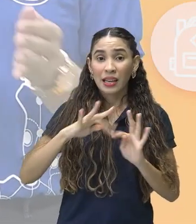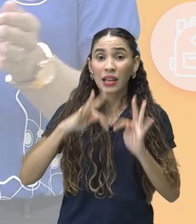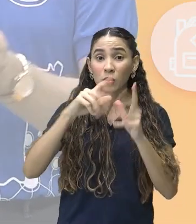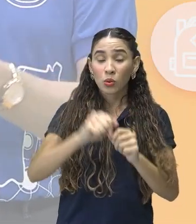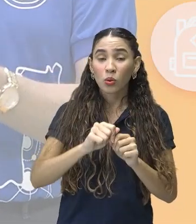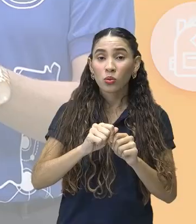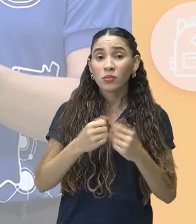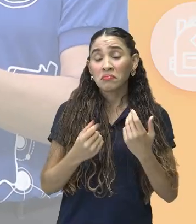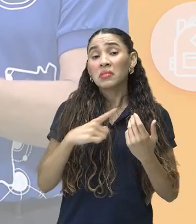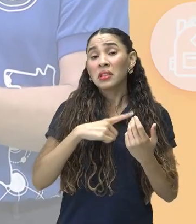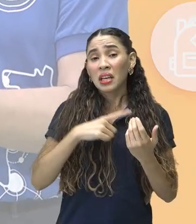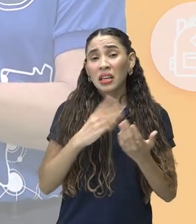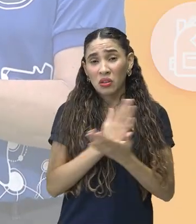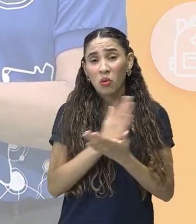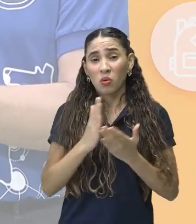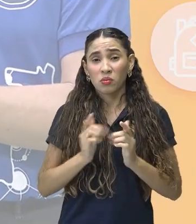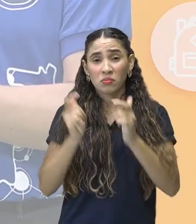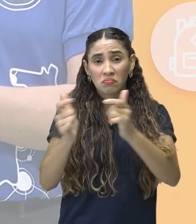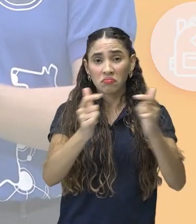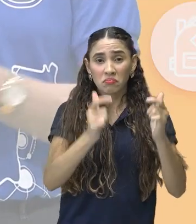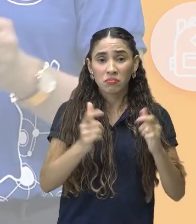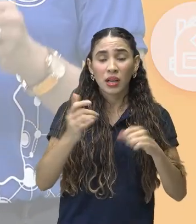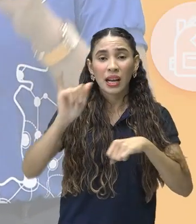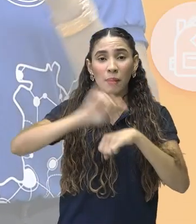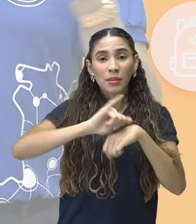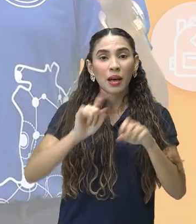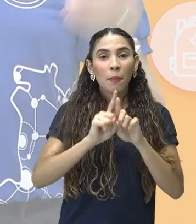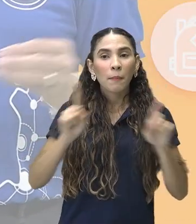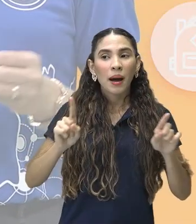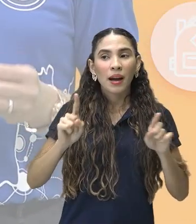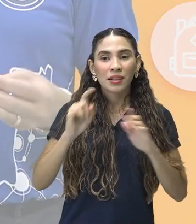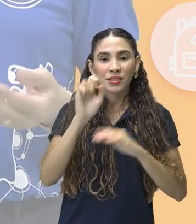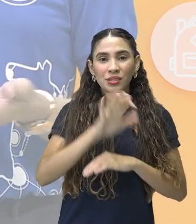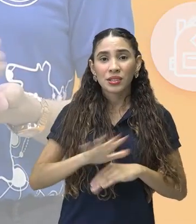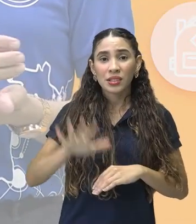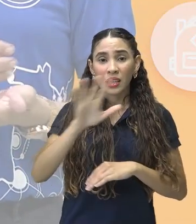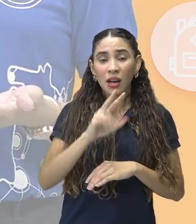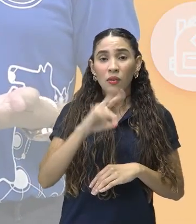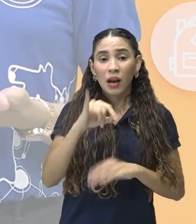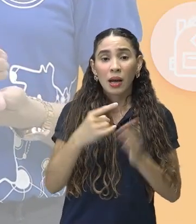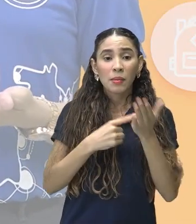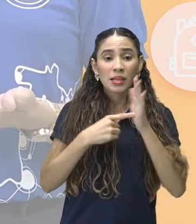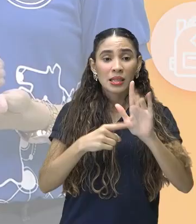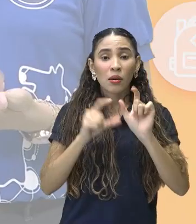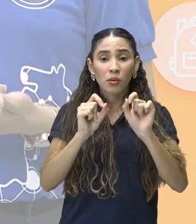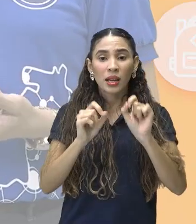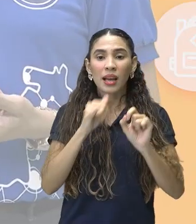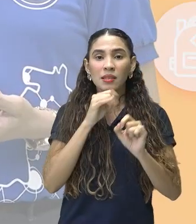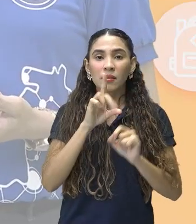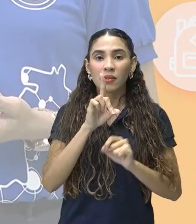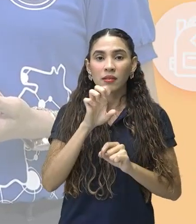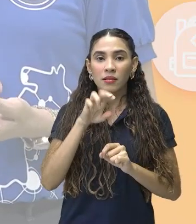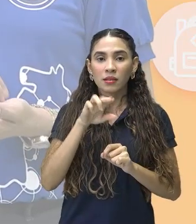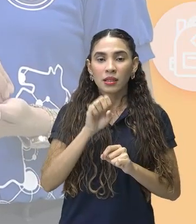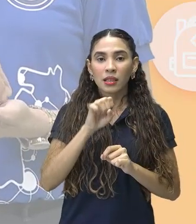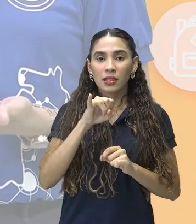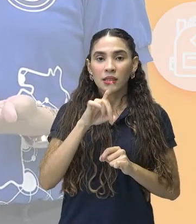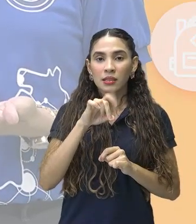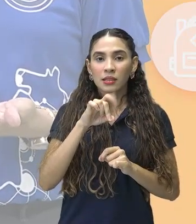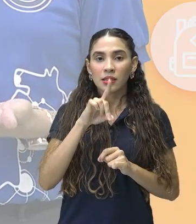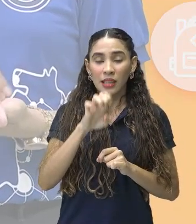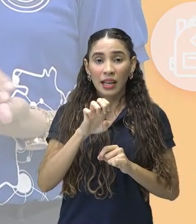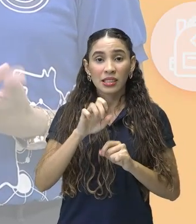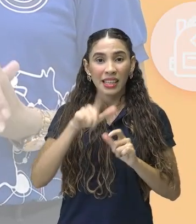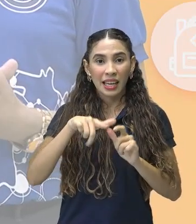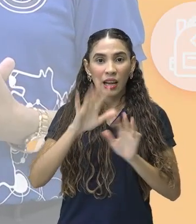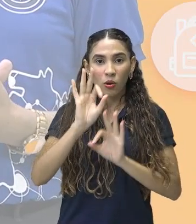todo. Existem concentrações nas capitais, mas, de um modo geral, essa densidade demográfica, que é a divisão